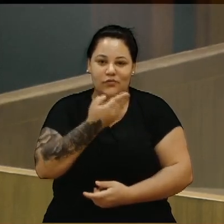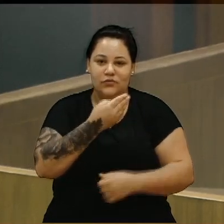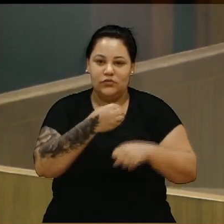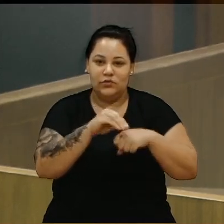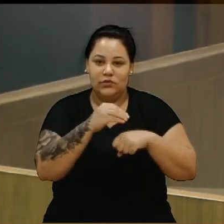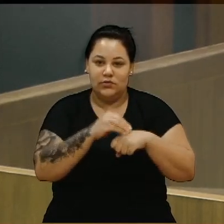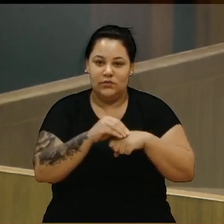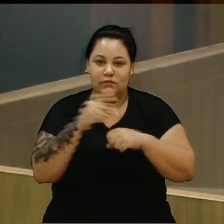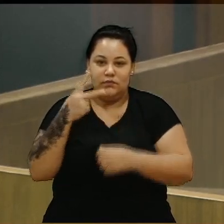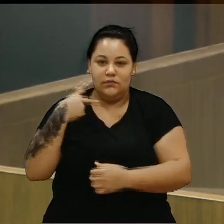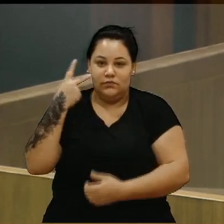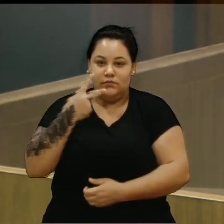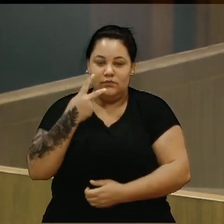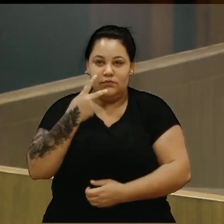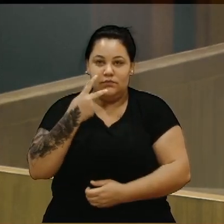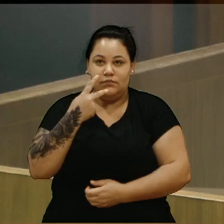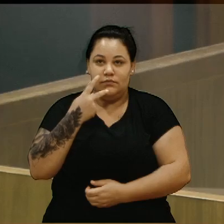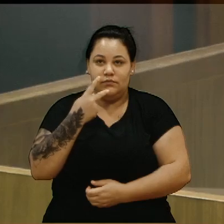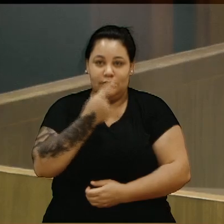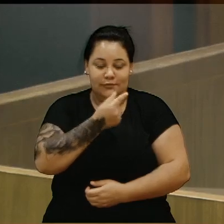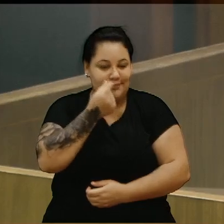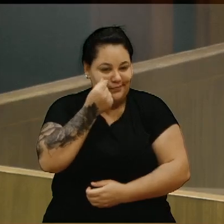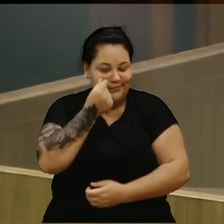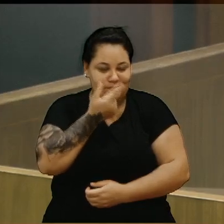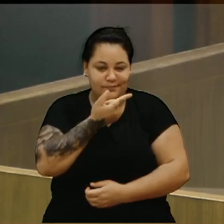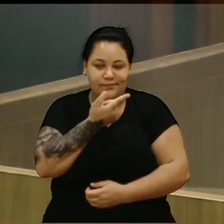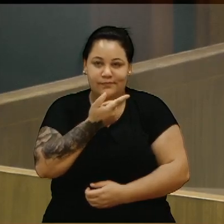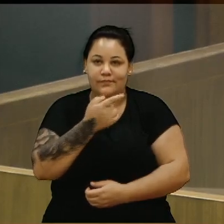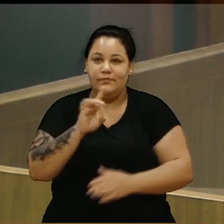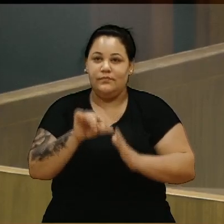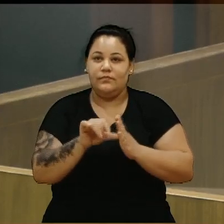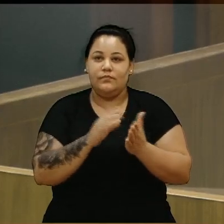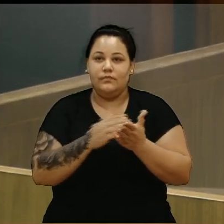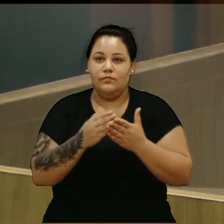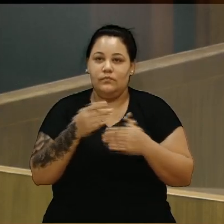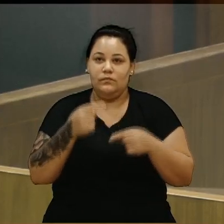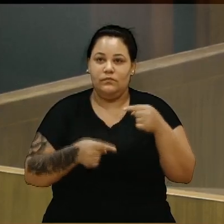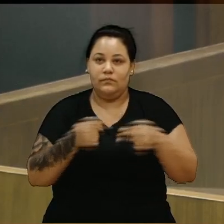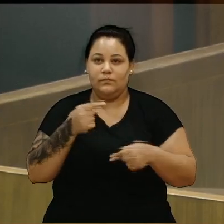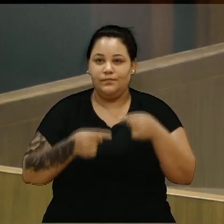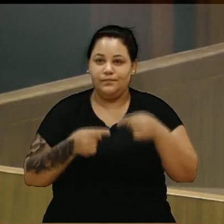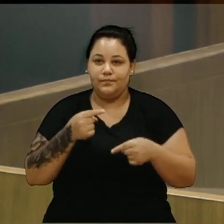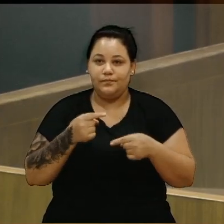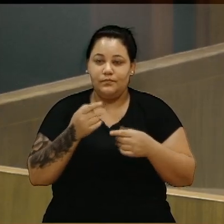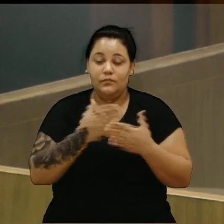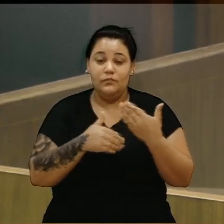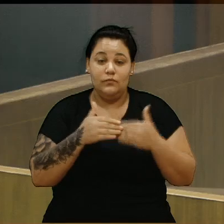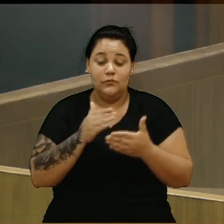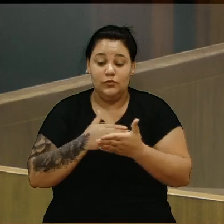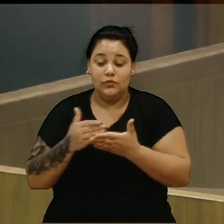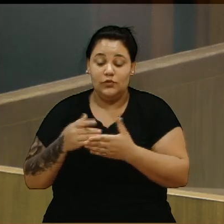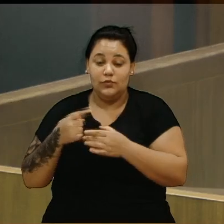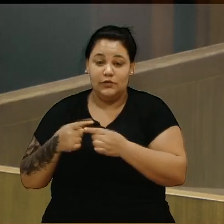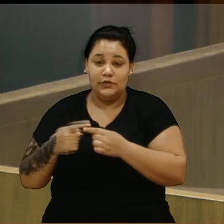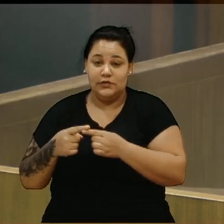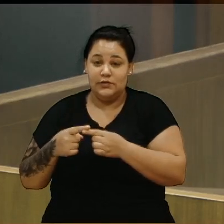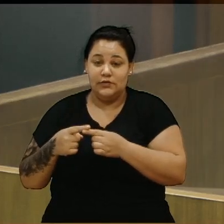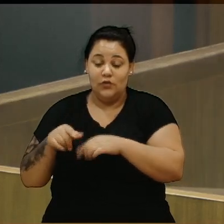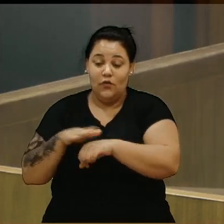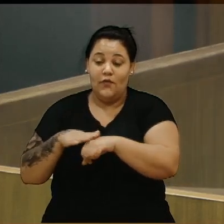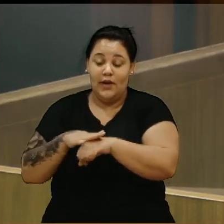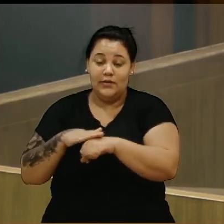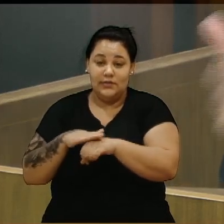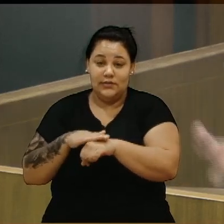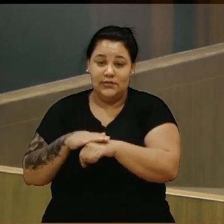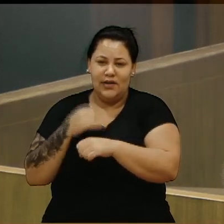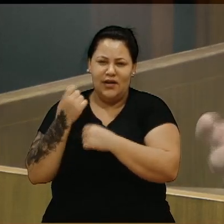vereador Eloy. A partir do nosso debate, né? Tudo iniciou a partir do debate que nós tivemos aqui algumas semanas atrás,